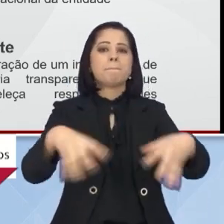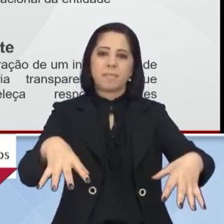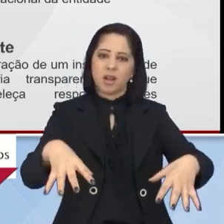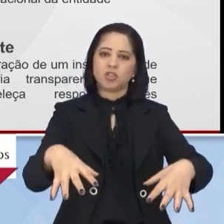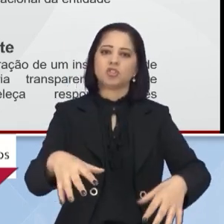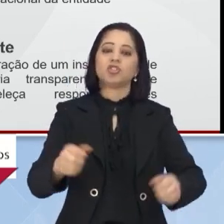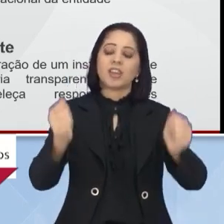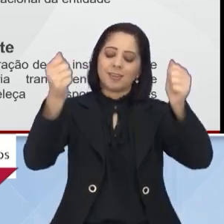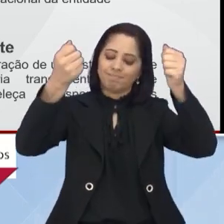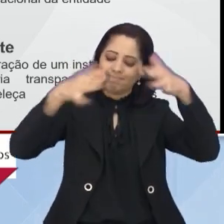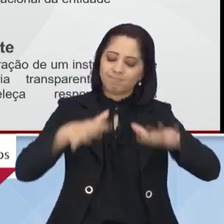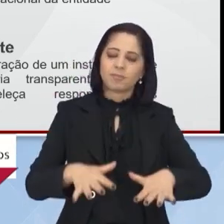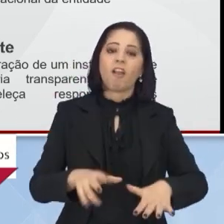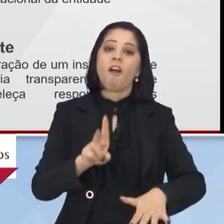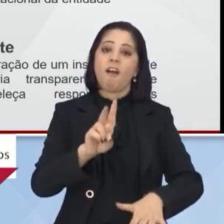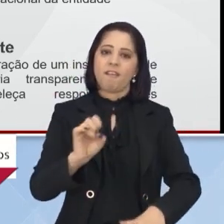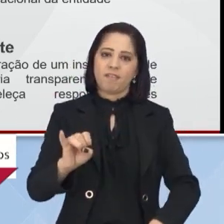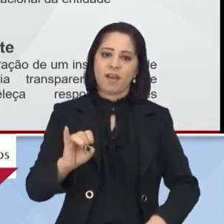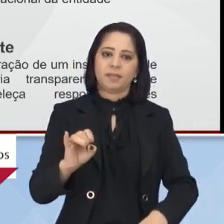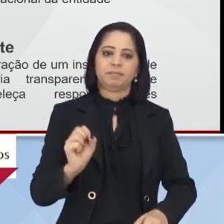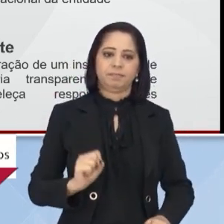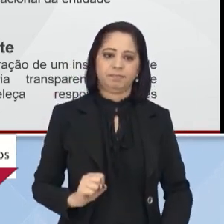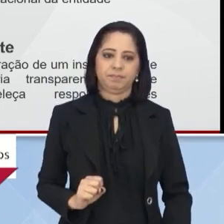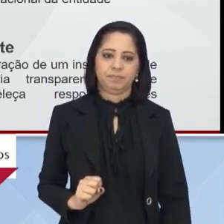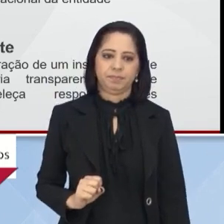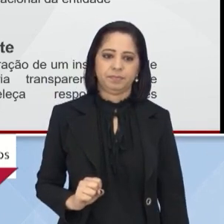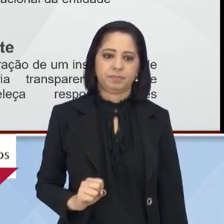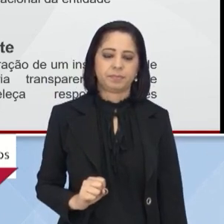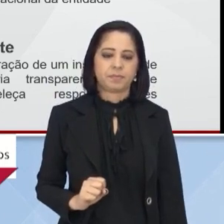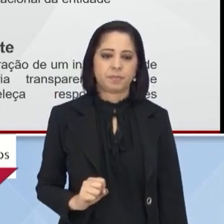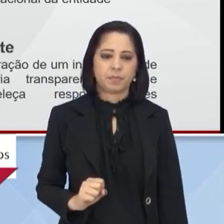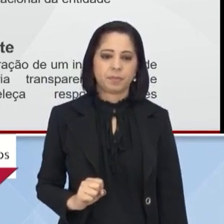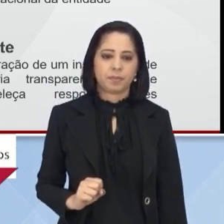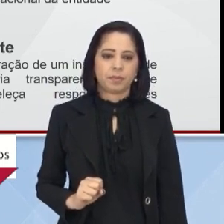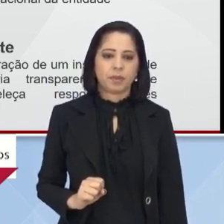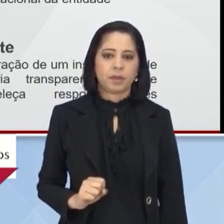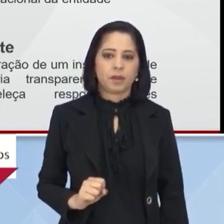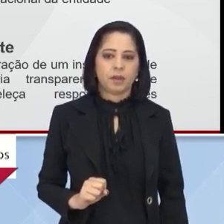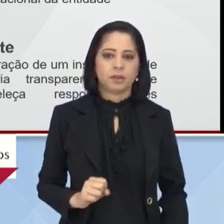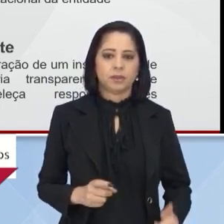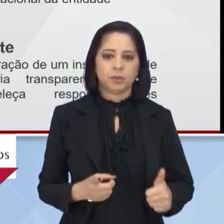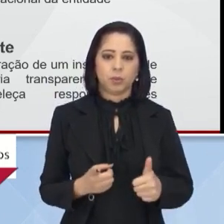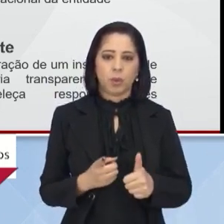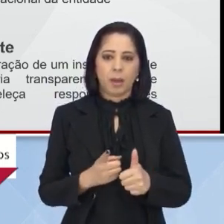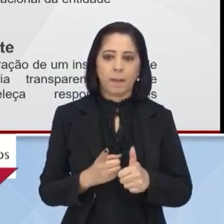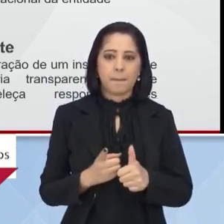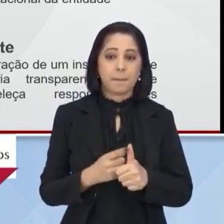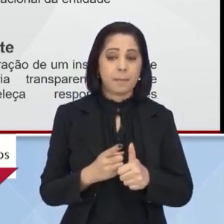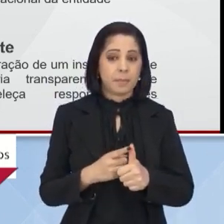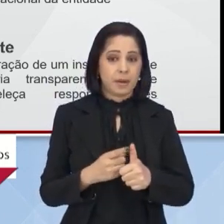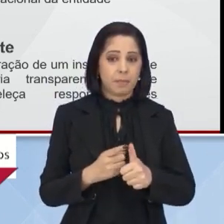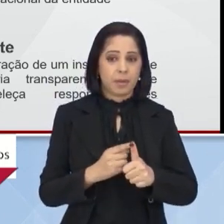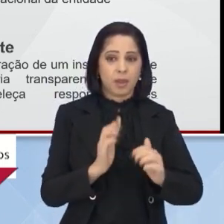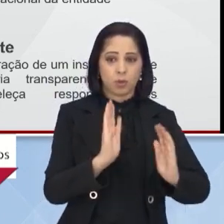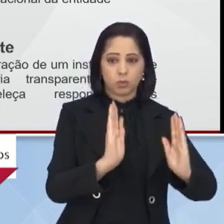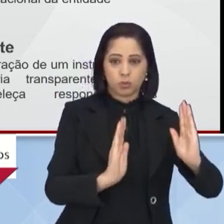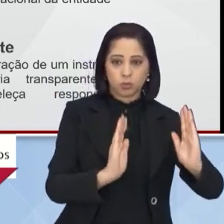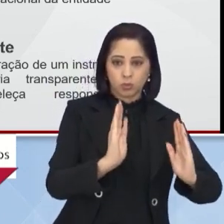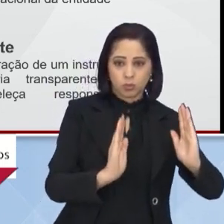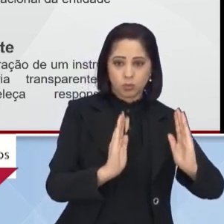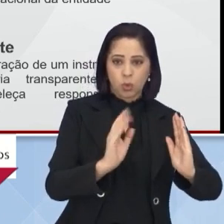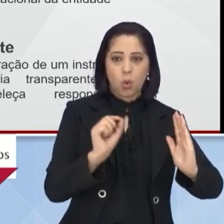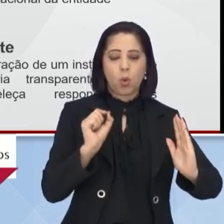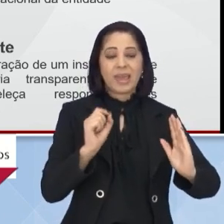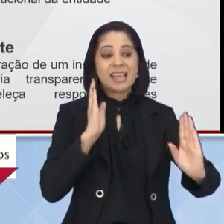independente do tipo de de contratação que vocês adotarem tá o primeiro a primeira fase do planejamento é o